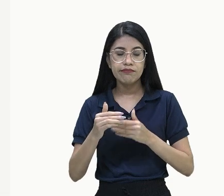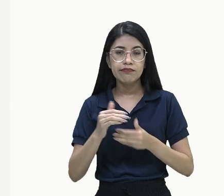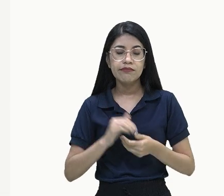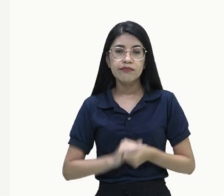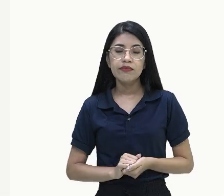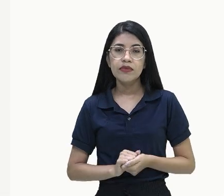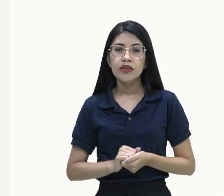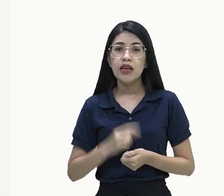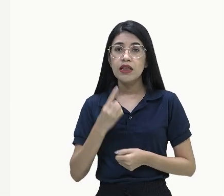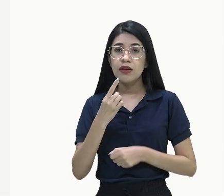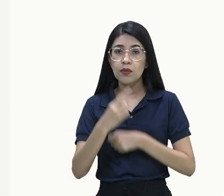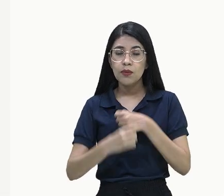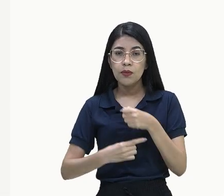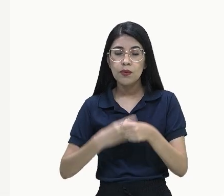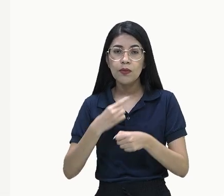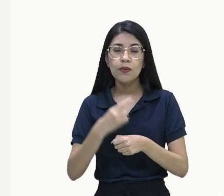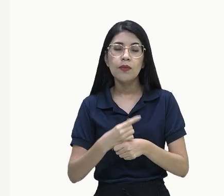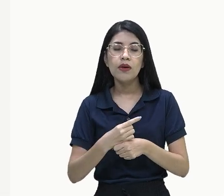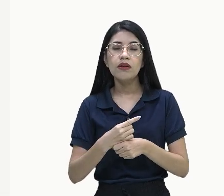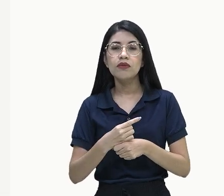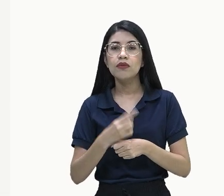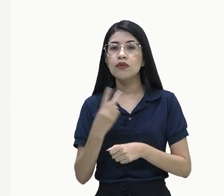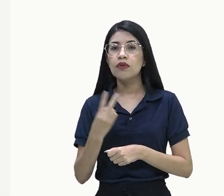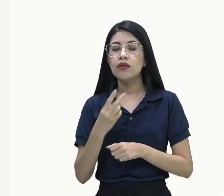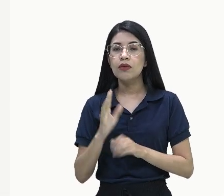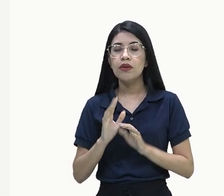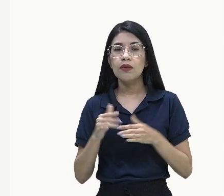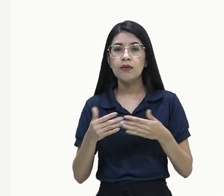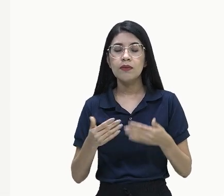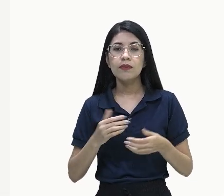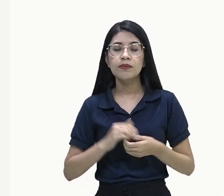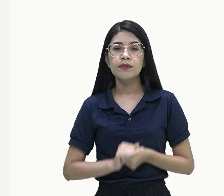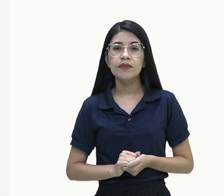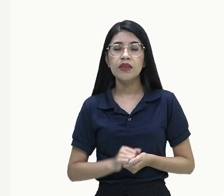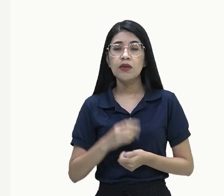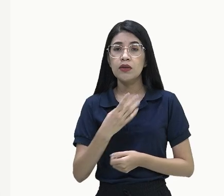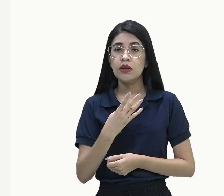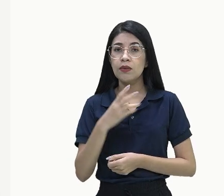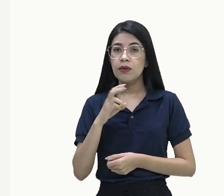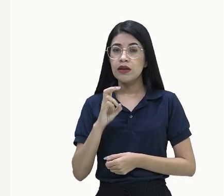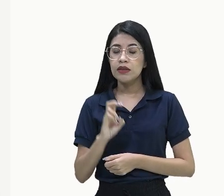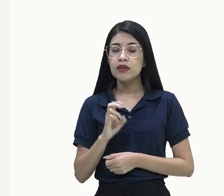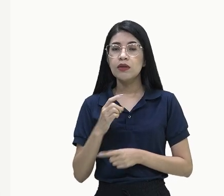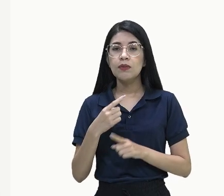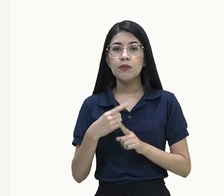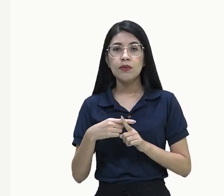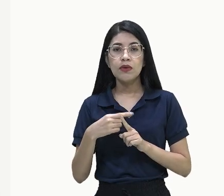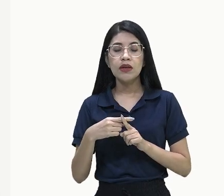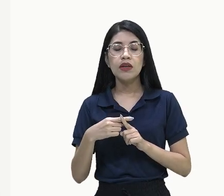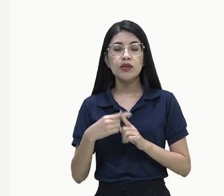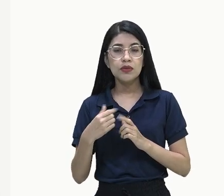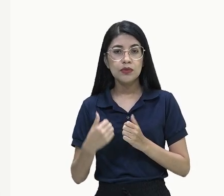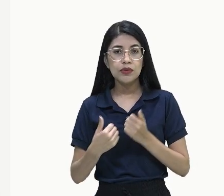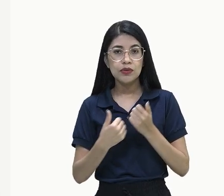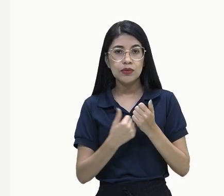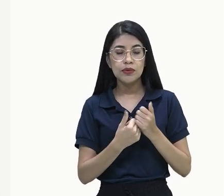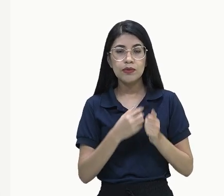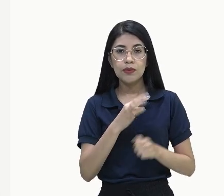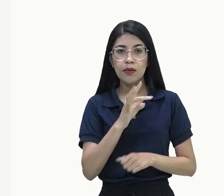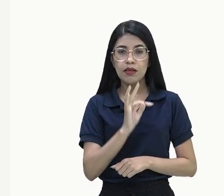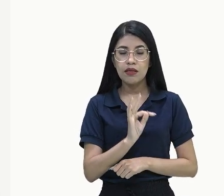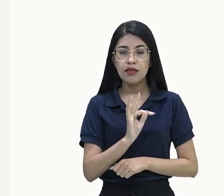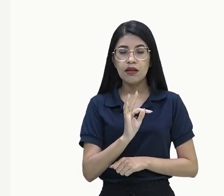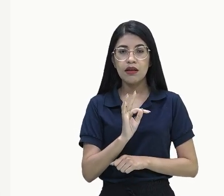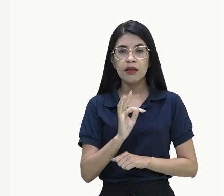ano depois, nós temos quanto, professor Paulo? Bom, um ano depois temos 45, porque nós vamos substituir o t por 1, fazendo